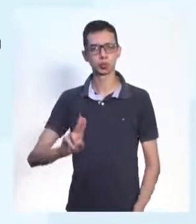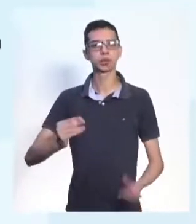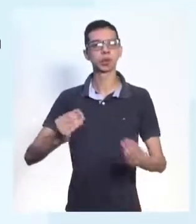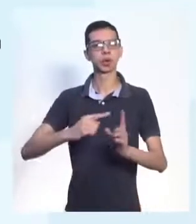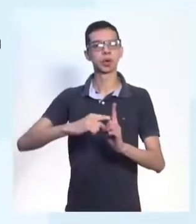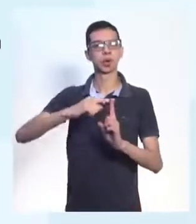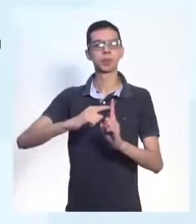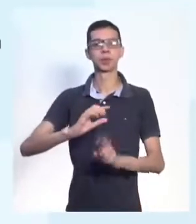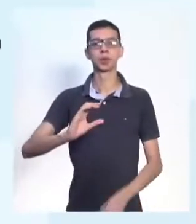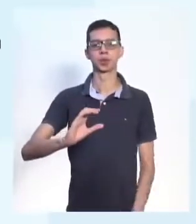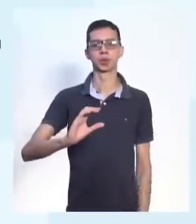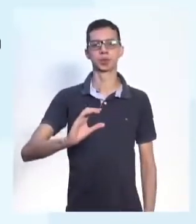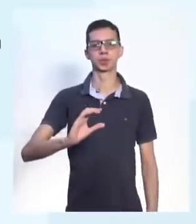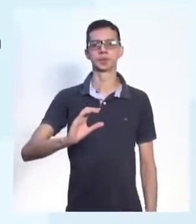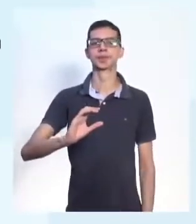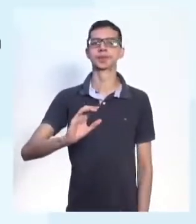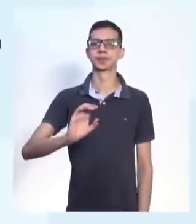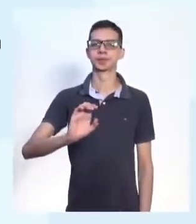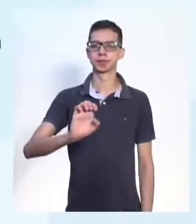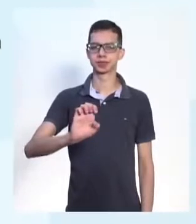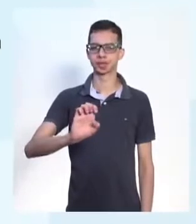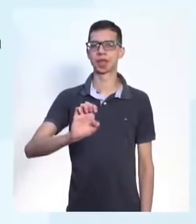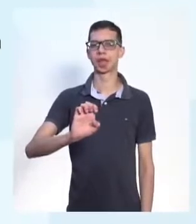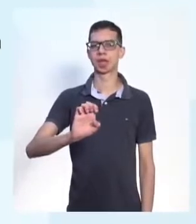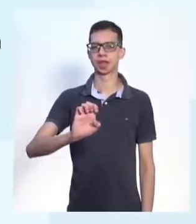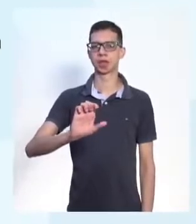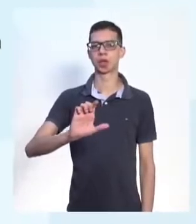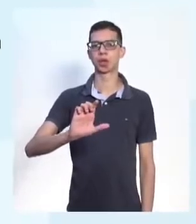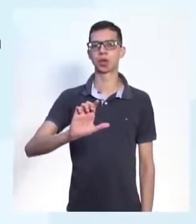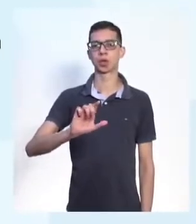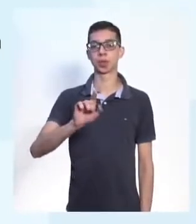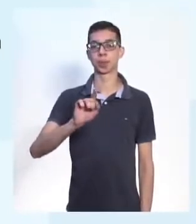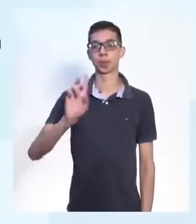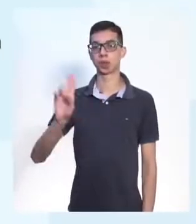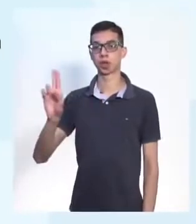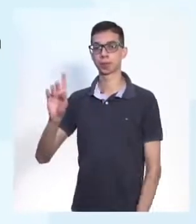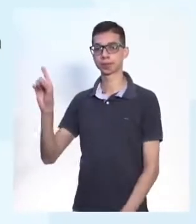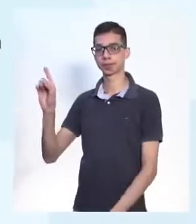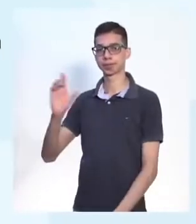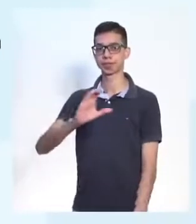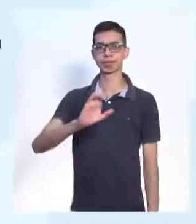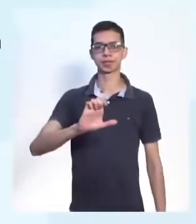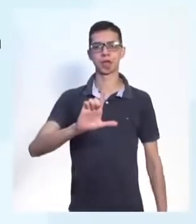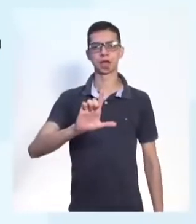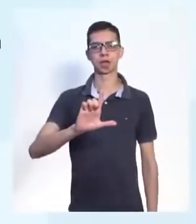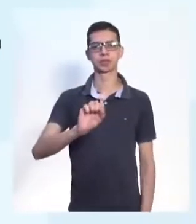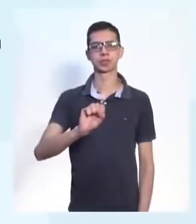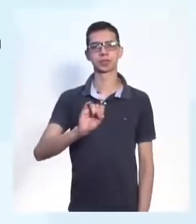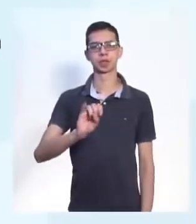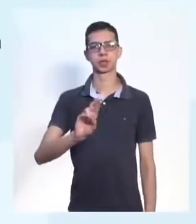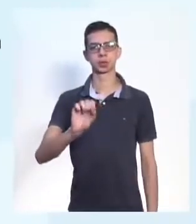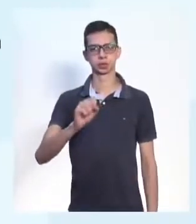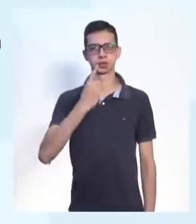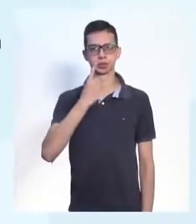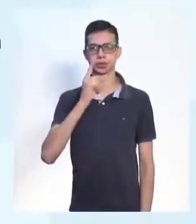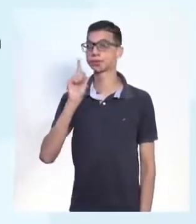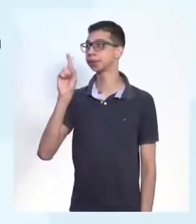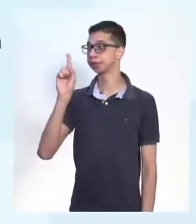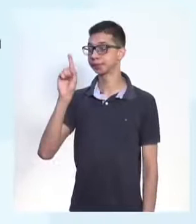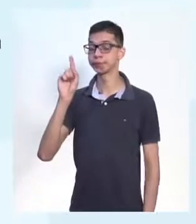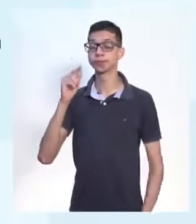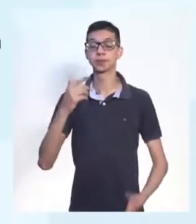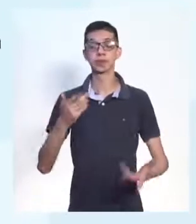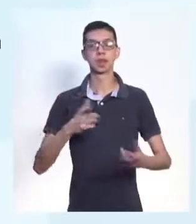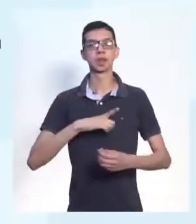nós utilizamos aqui no Brasil a escala Celsius, existem outras graduações, né, no caso aí de temperatura, de escalas,